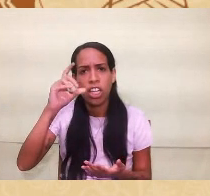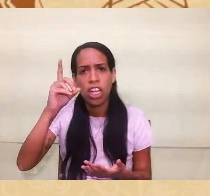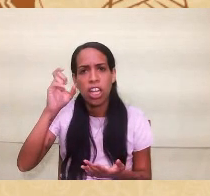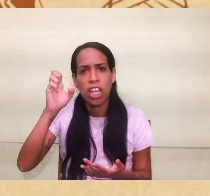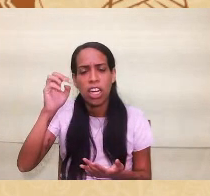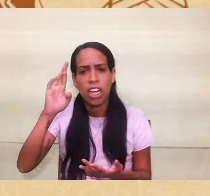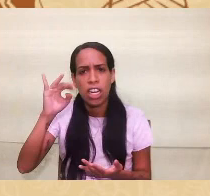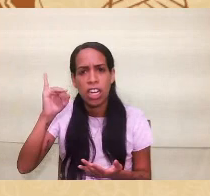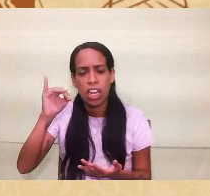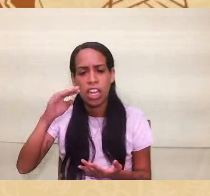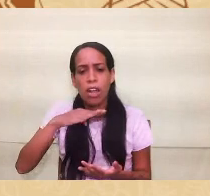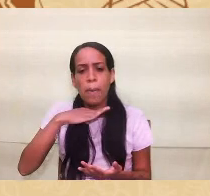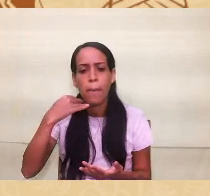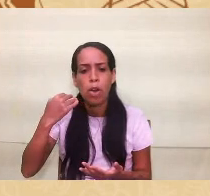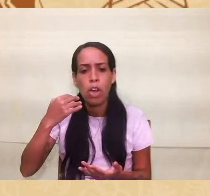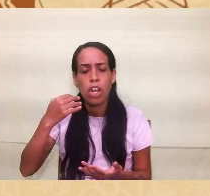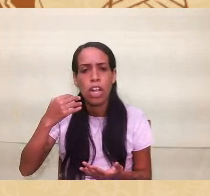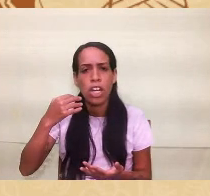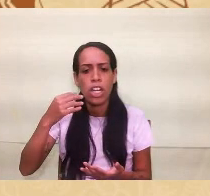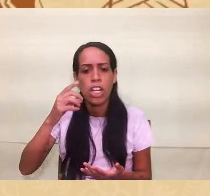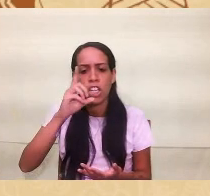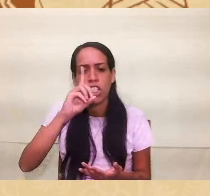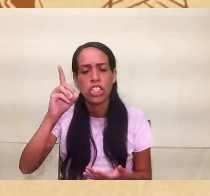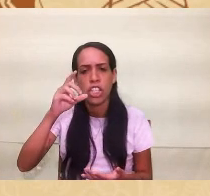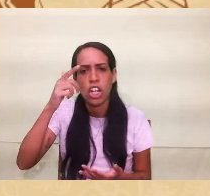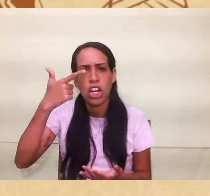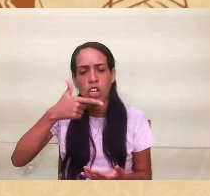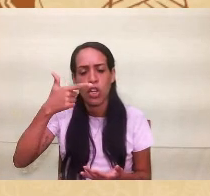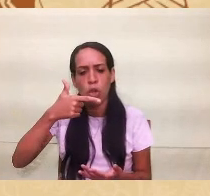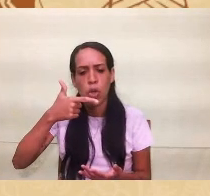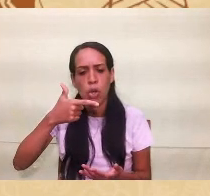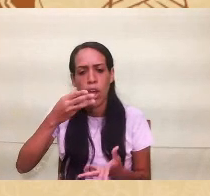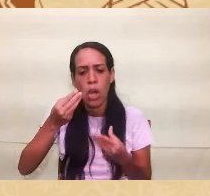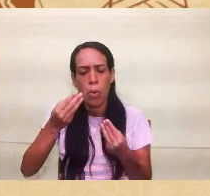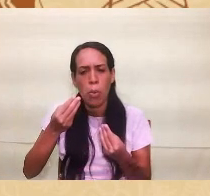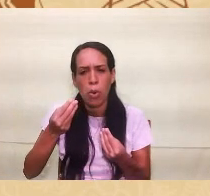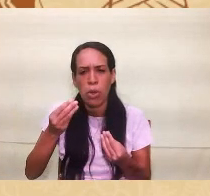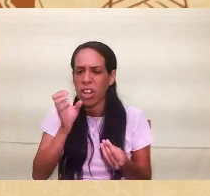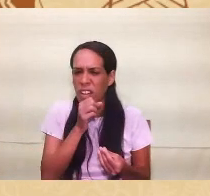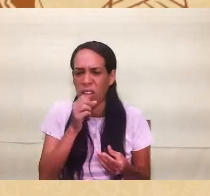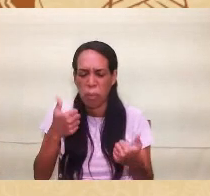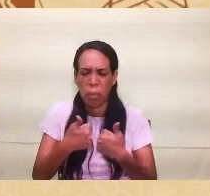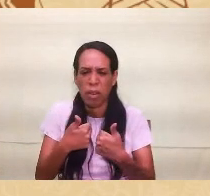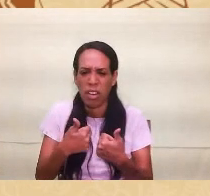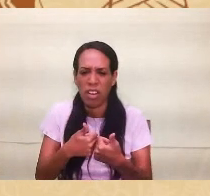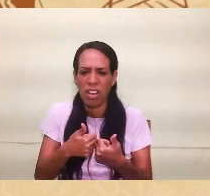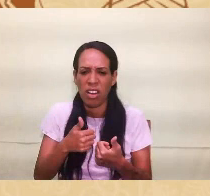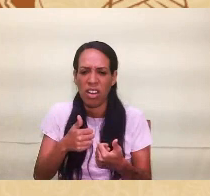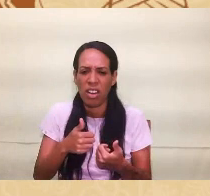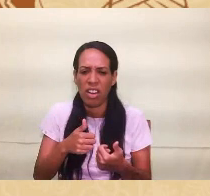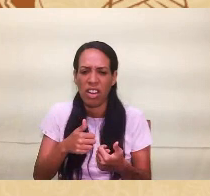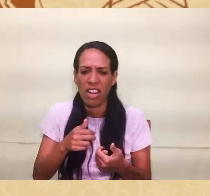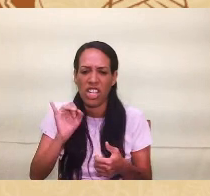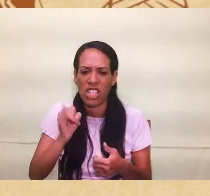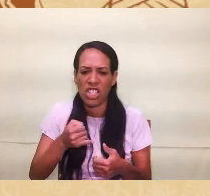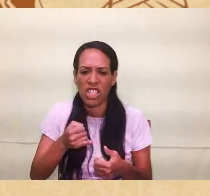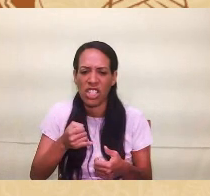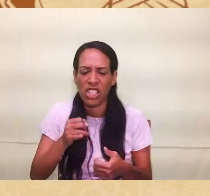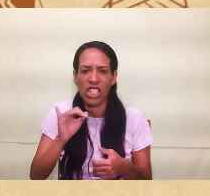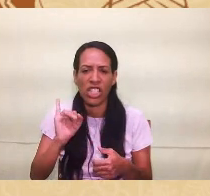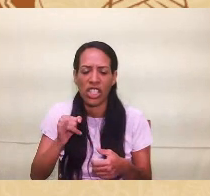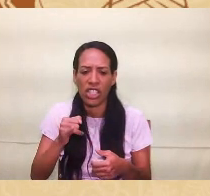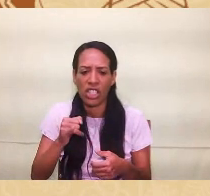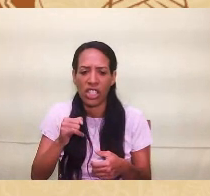Isbel, que morreu no dia 2 do 11, coisa recente ainda, ele está muito dolorido, ele está muito ferido. Jaider, para quem não